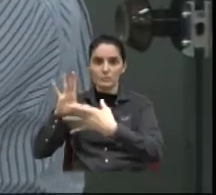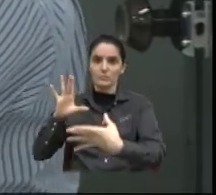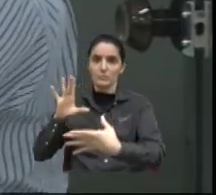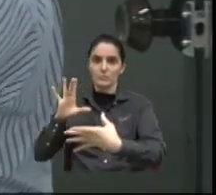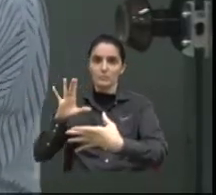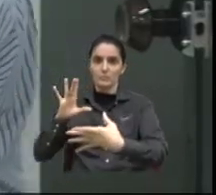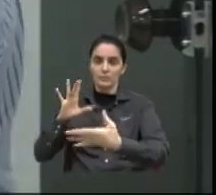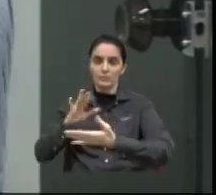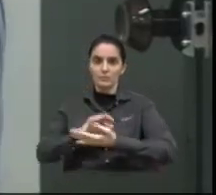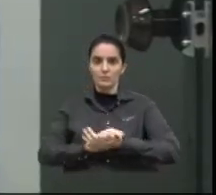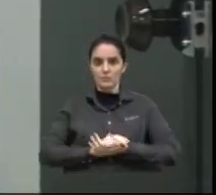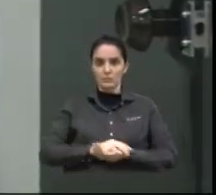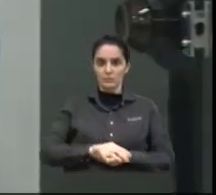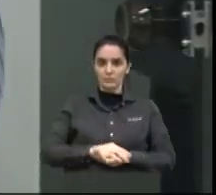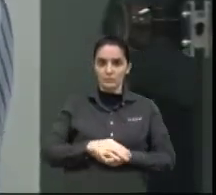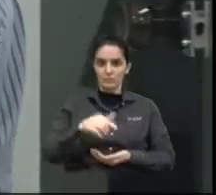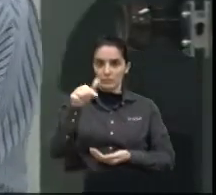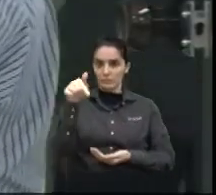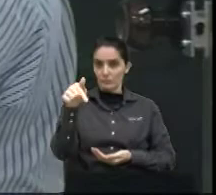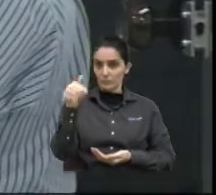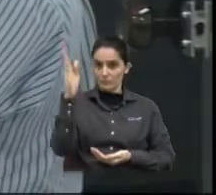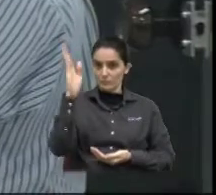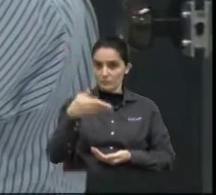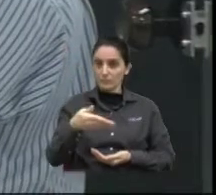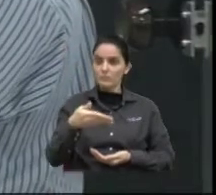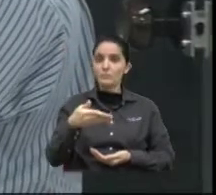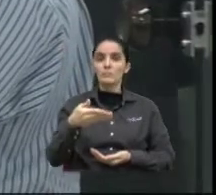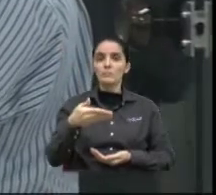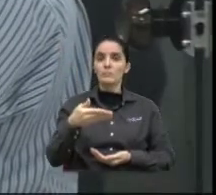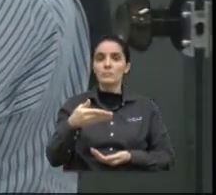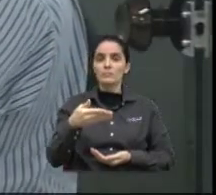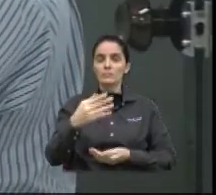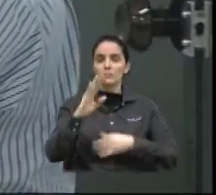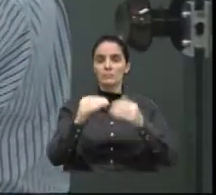1937 38 mental